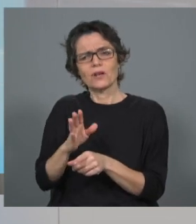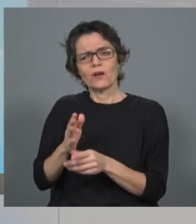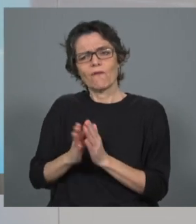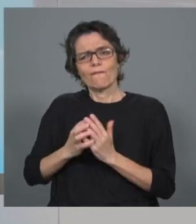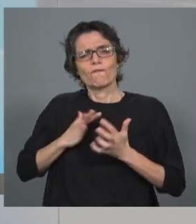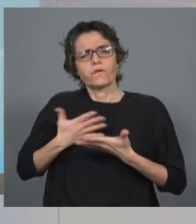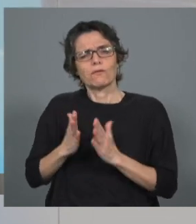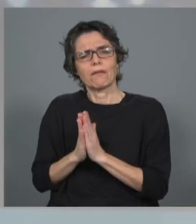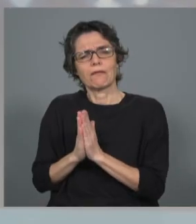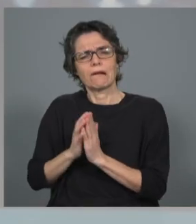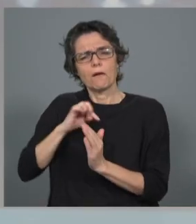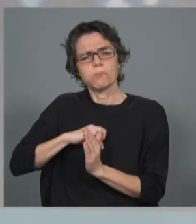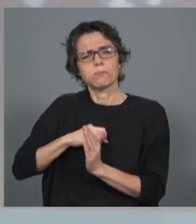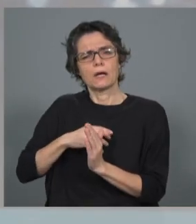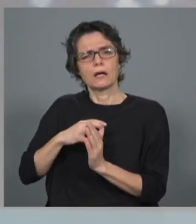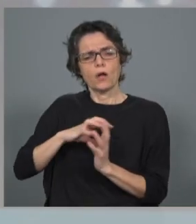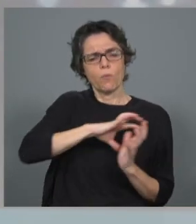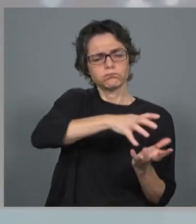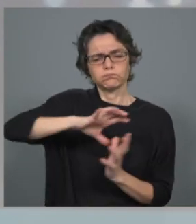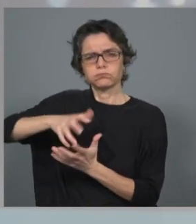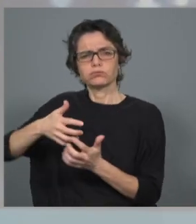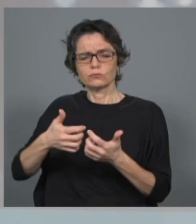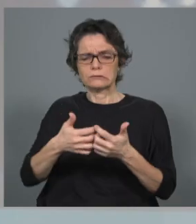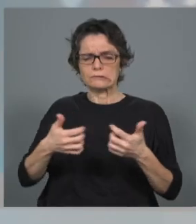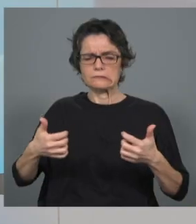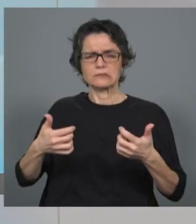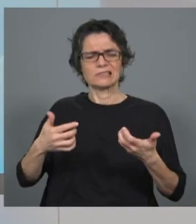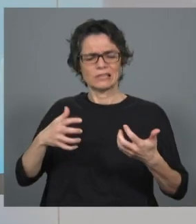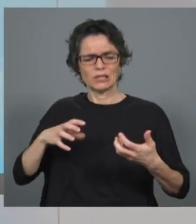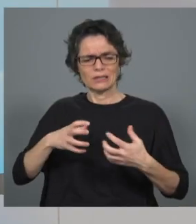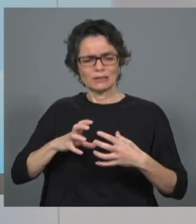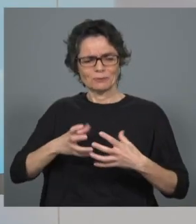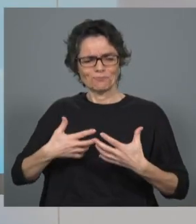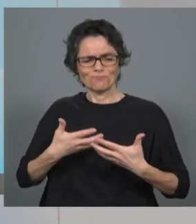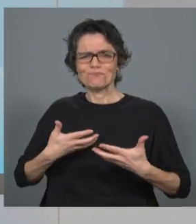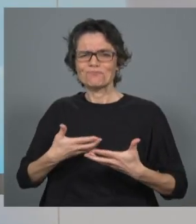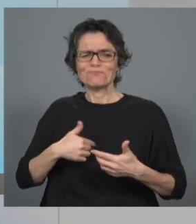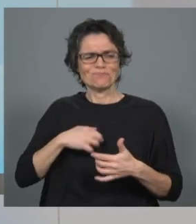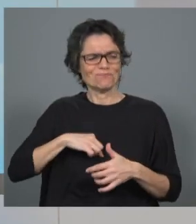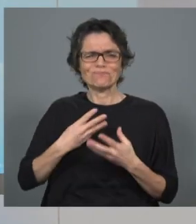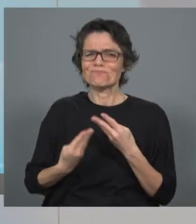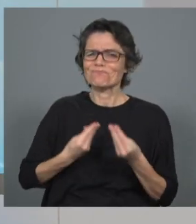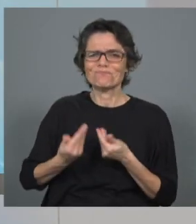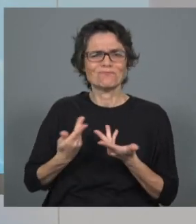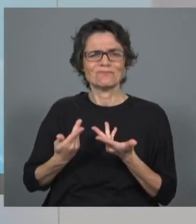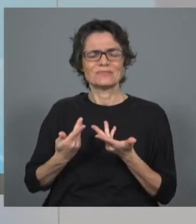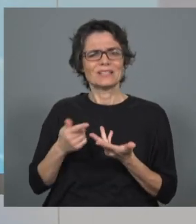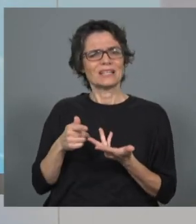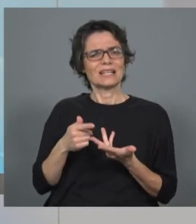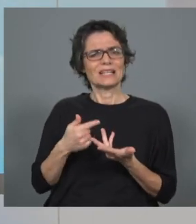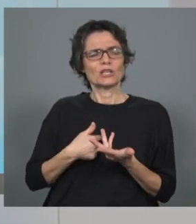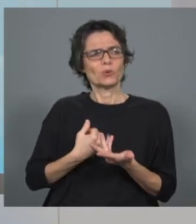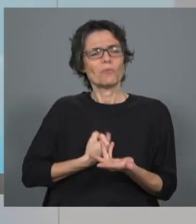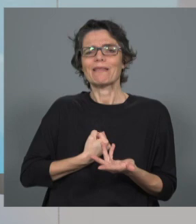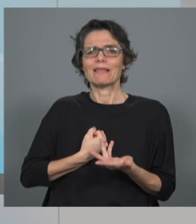dois mundos completamente separados? Dispares. De tal forma dispares que eu sentia que era duas pessoas